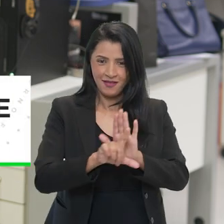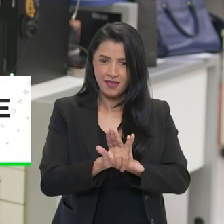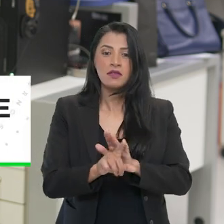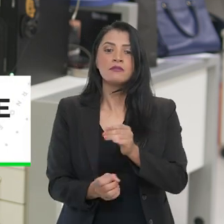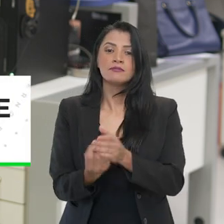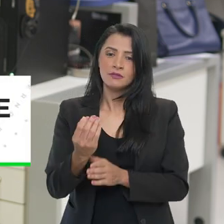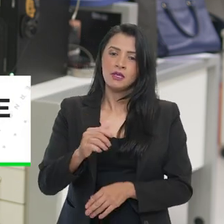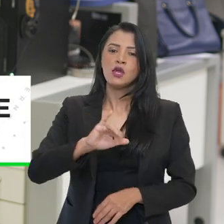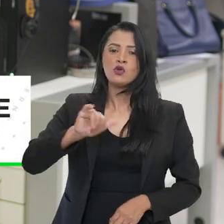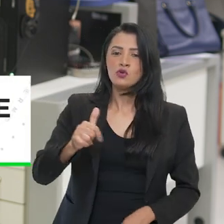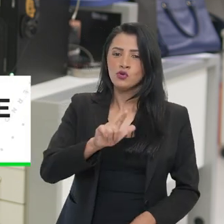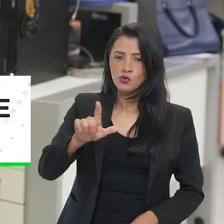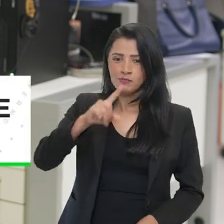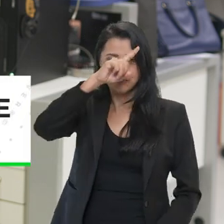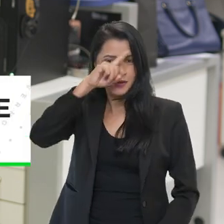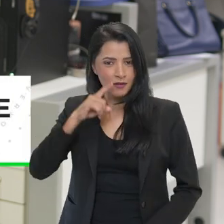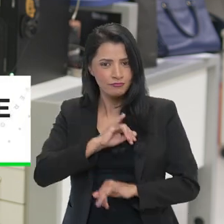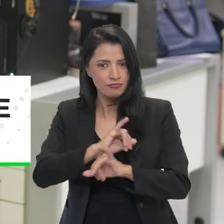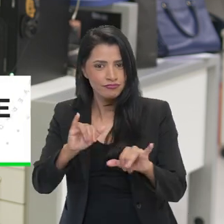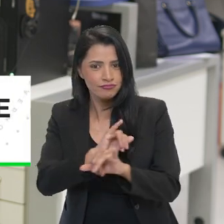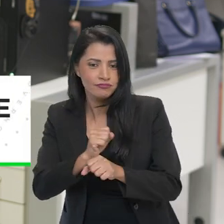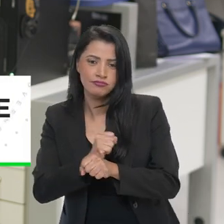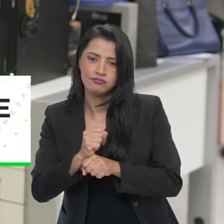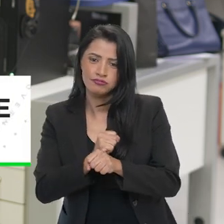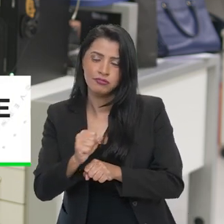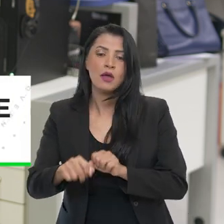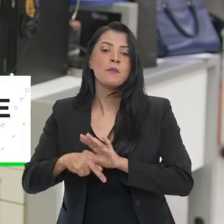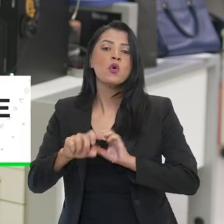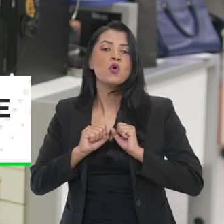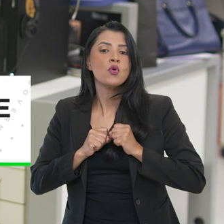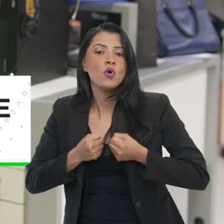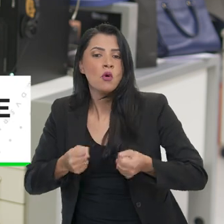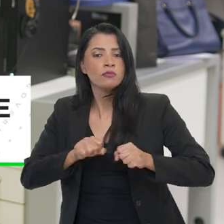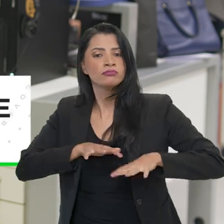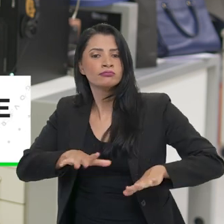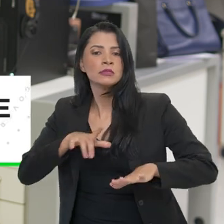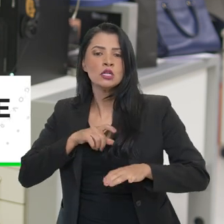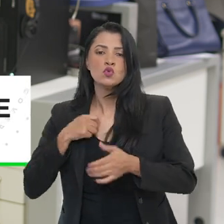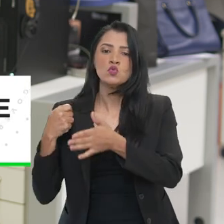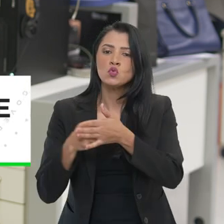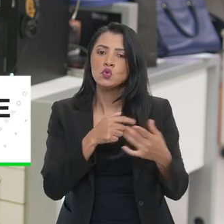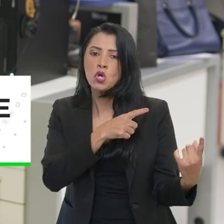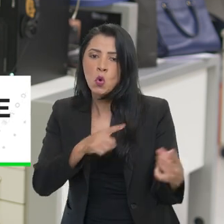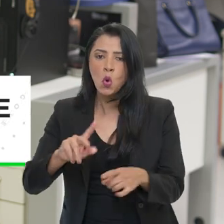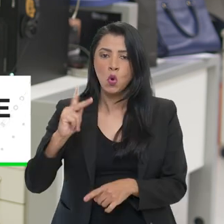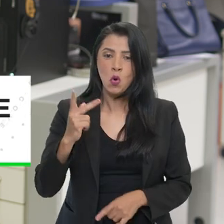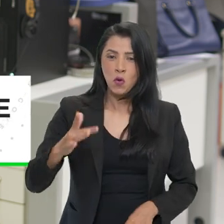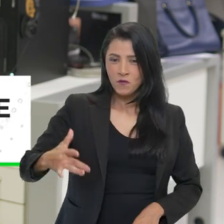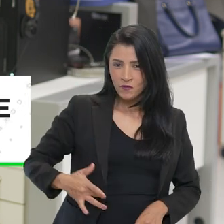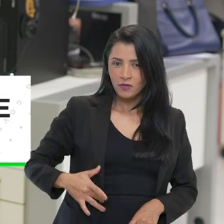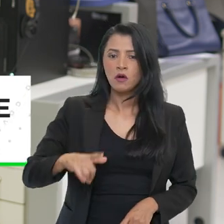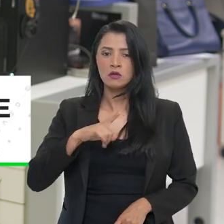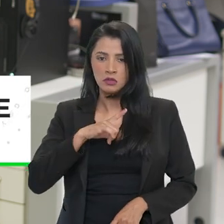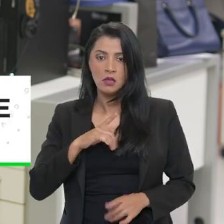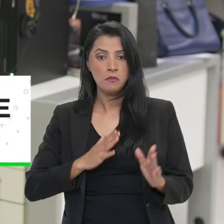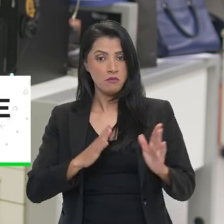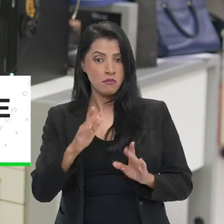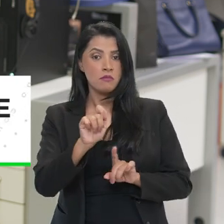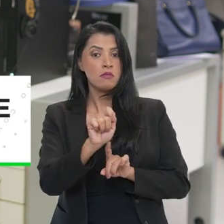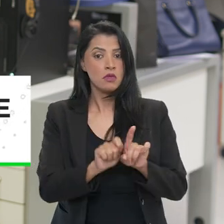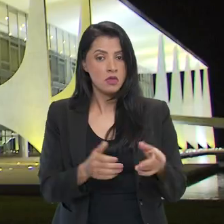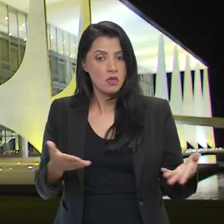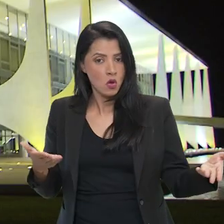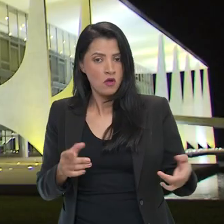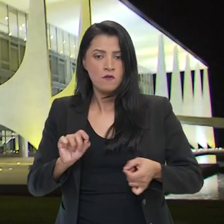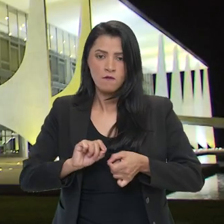a lei que institui o Julho Amarelo. A campanha anual é dedicada a ações relacionadas à luta contra as hepatites virais. Durante